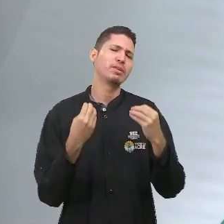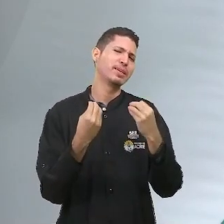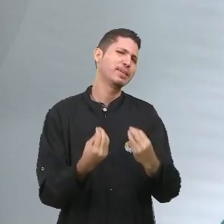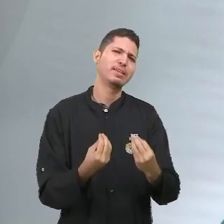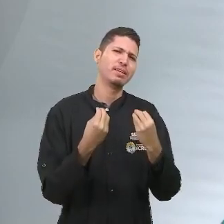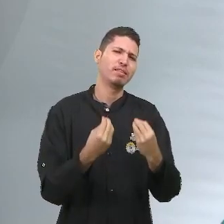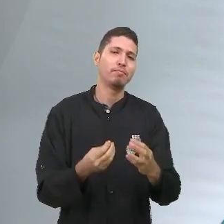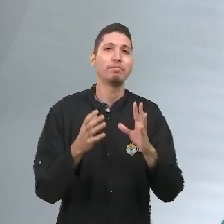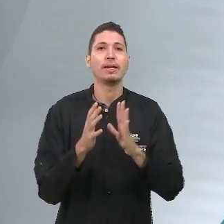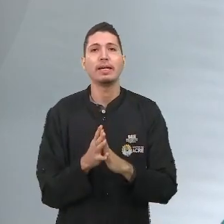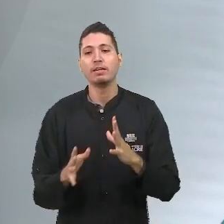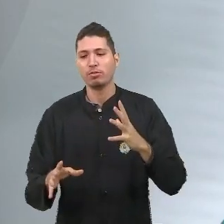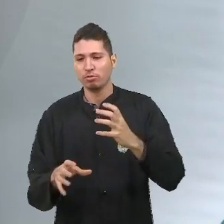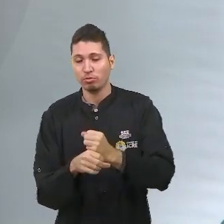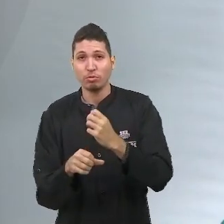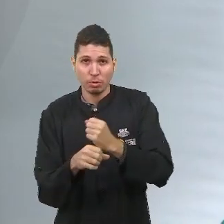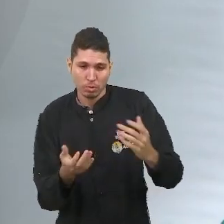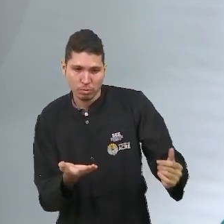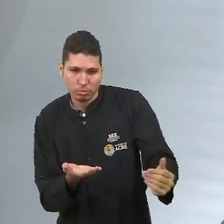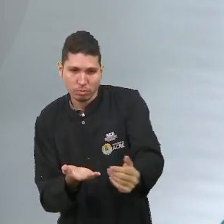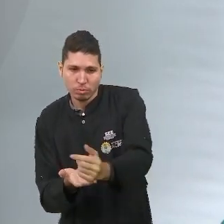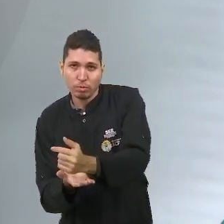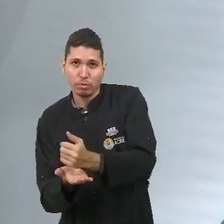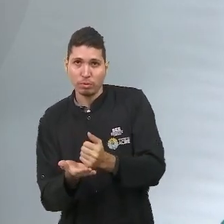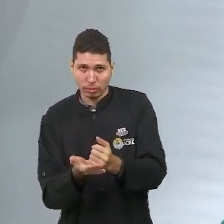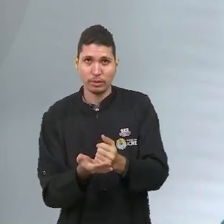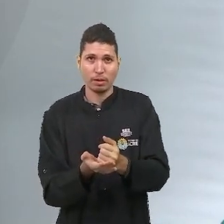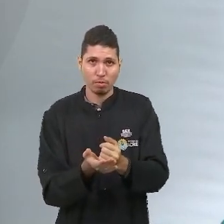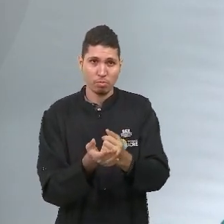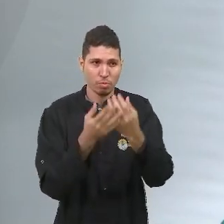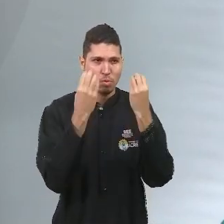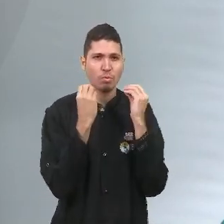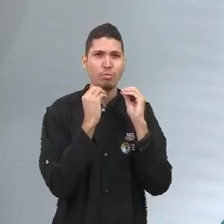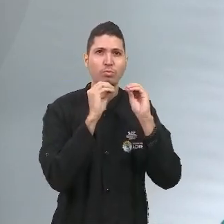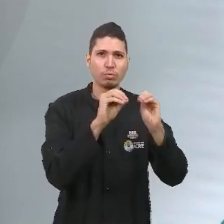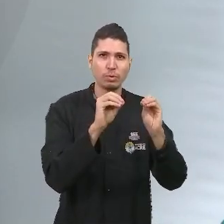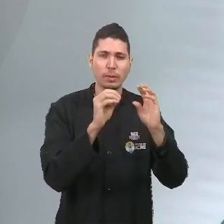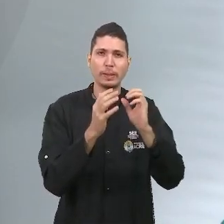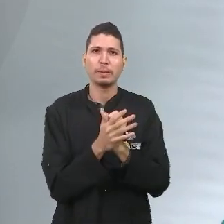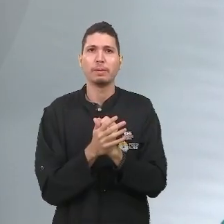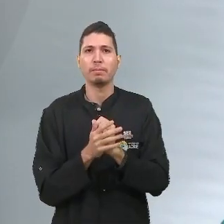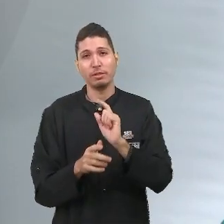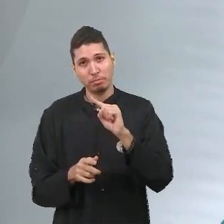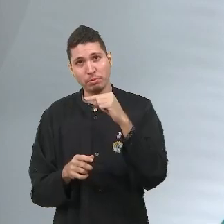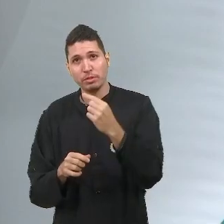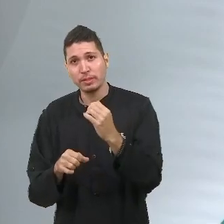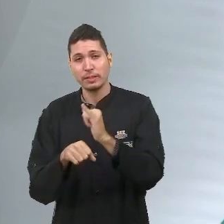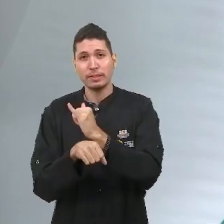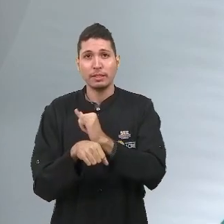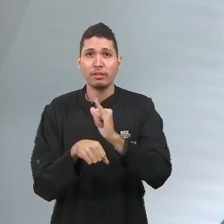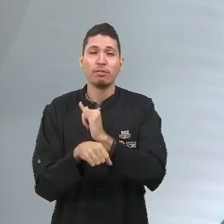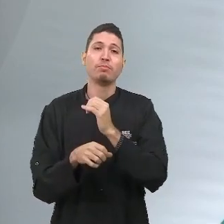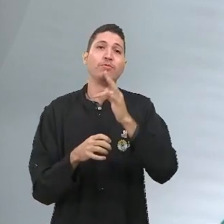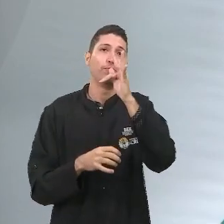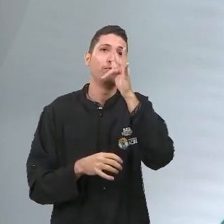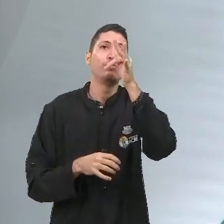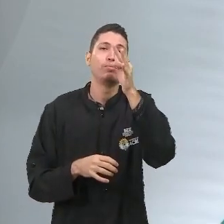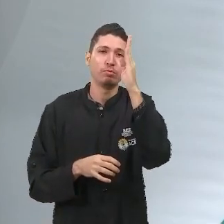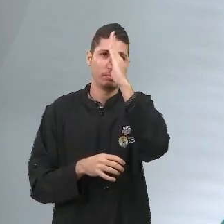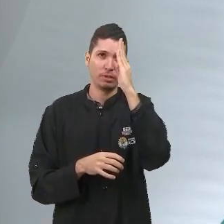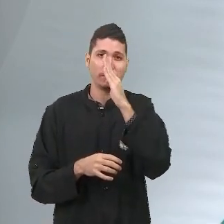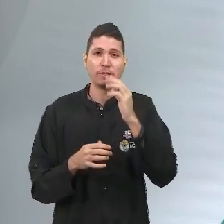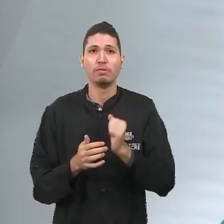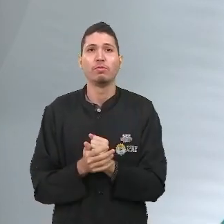essas informações, para poder colocar aí num banco de dados, para ver quais estratégias o país precisa elaborar,